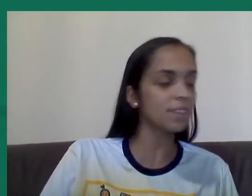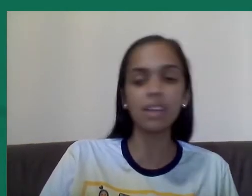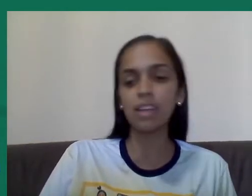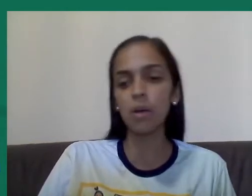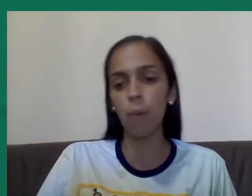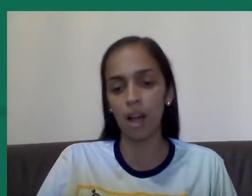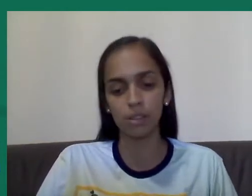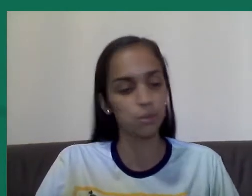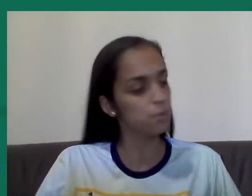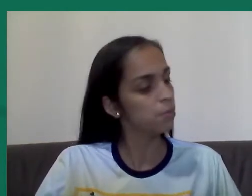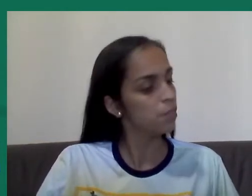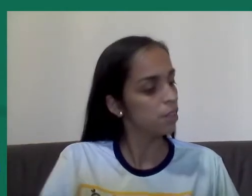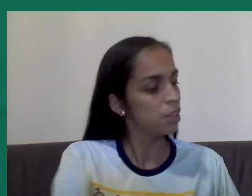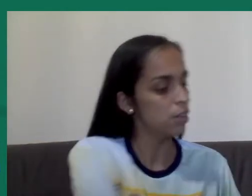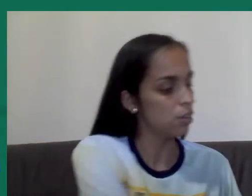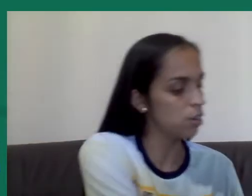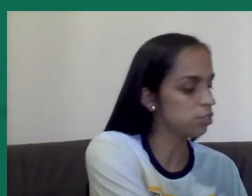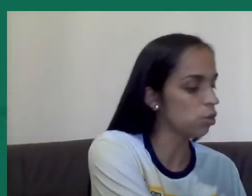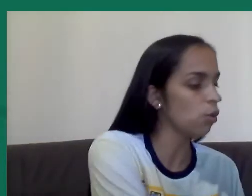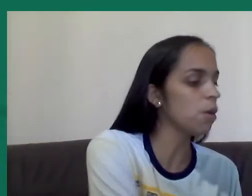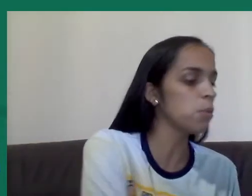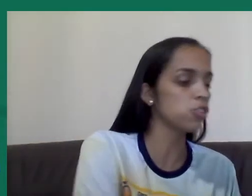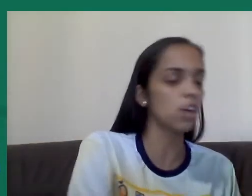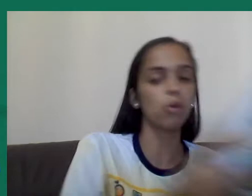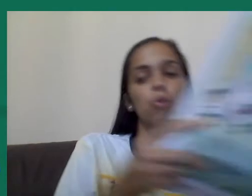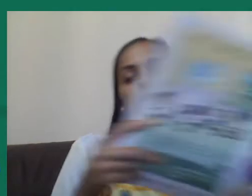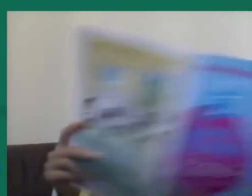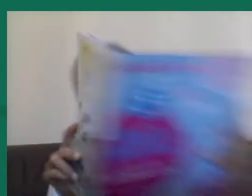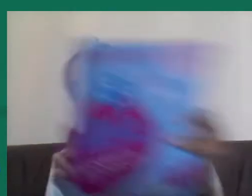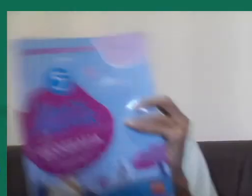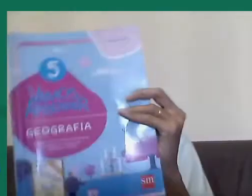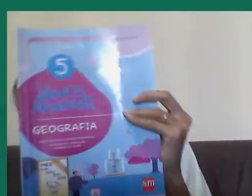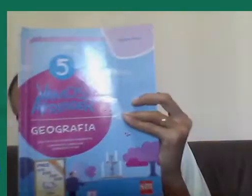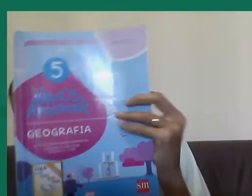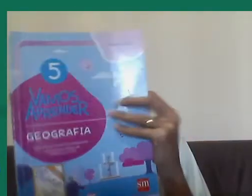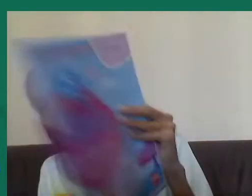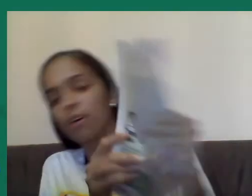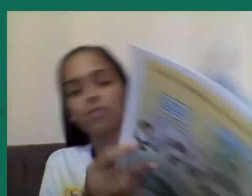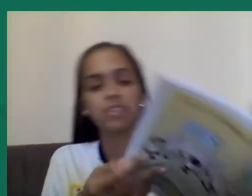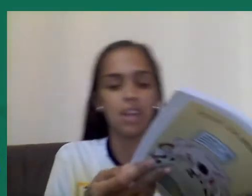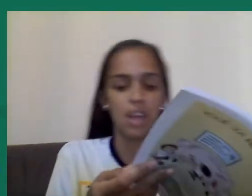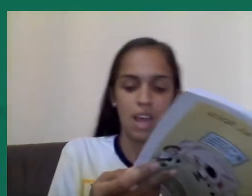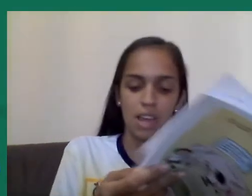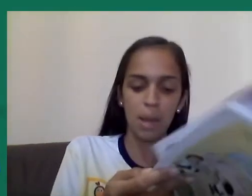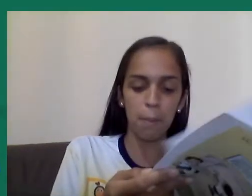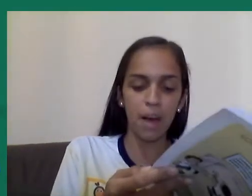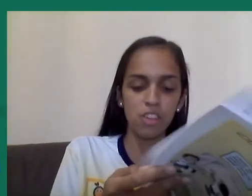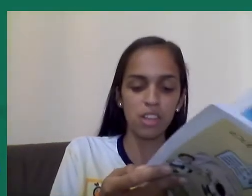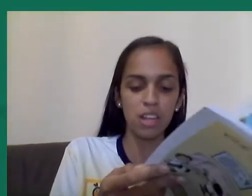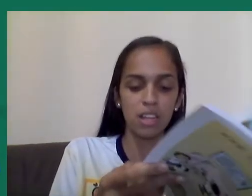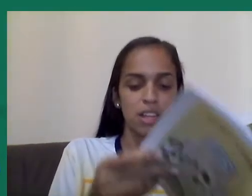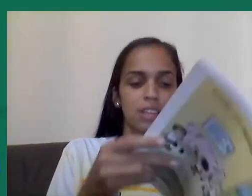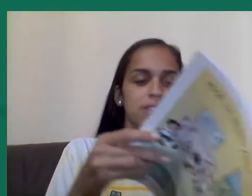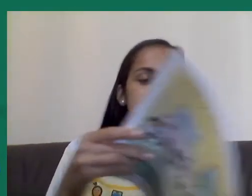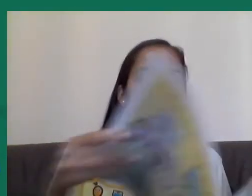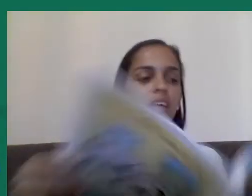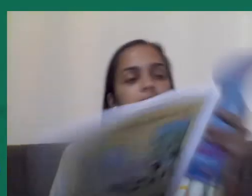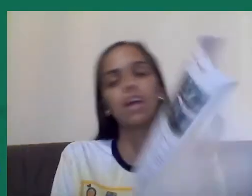página 74. Olha só, é bom estar com o livro em mãos na